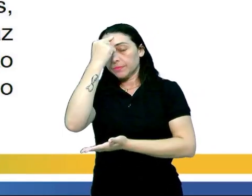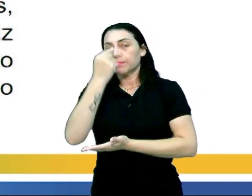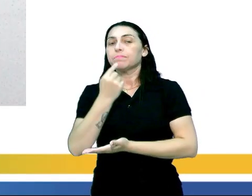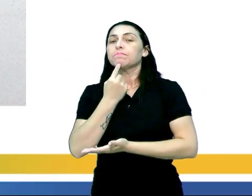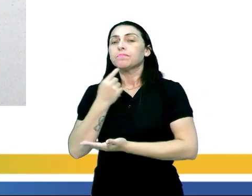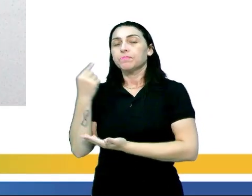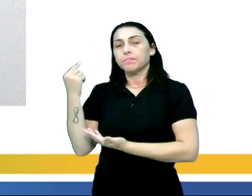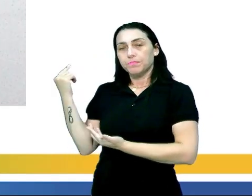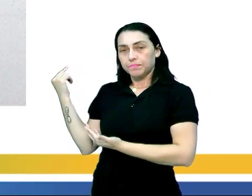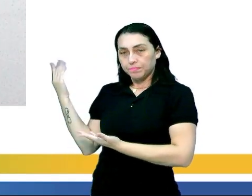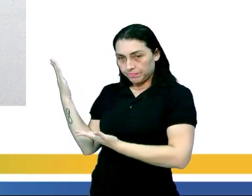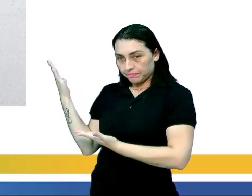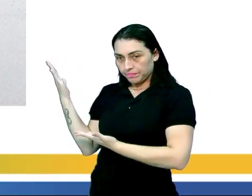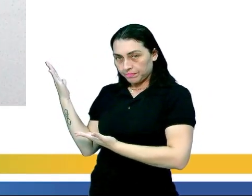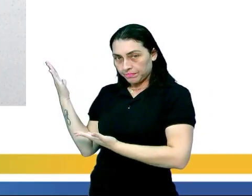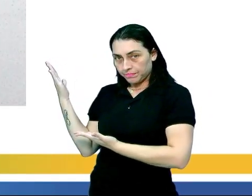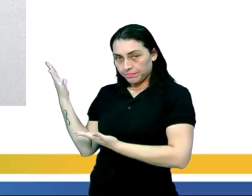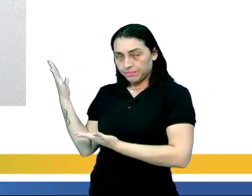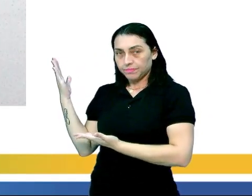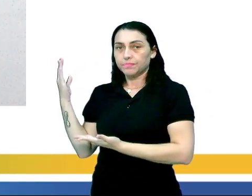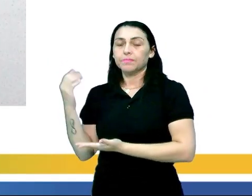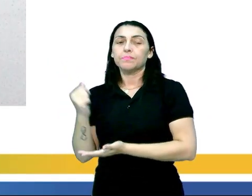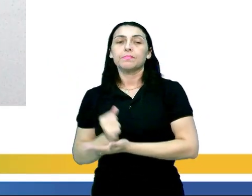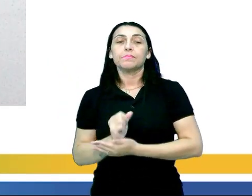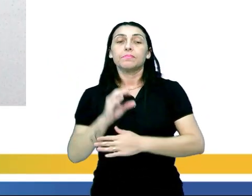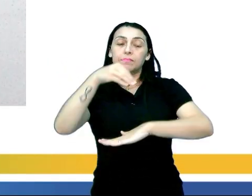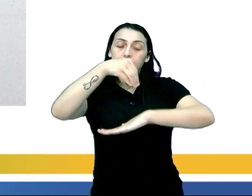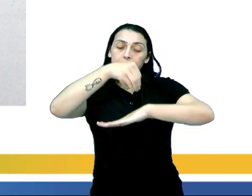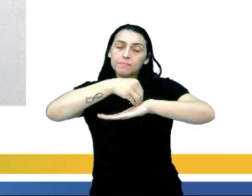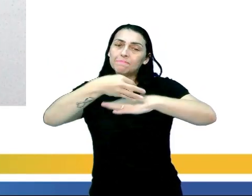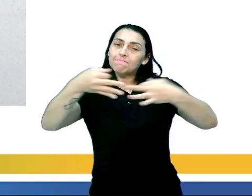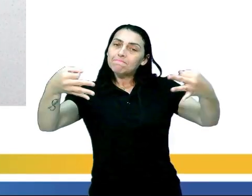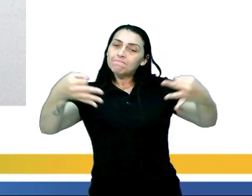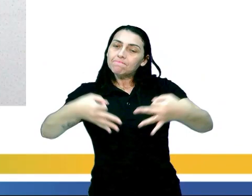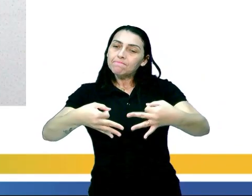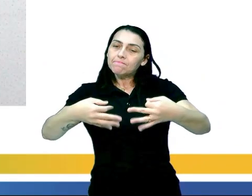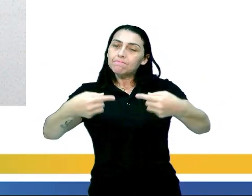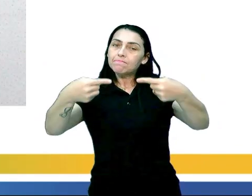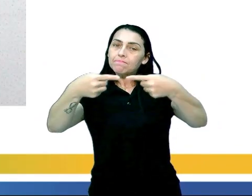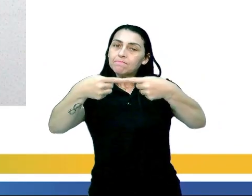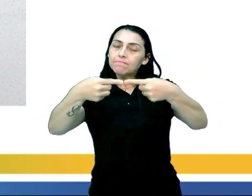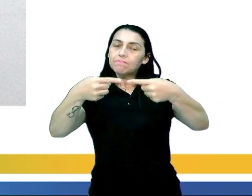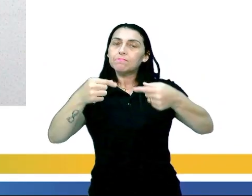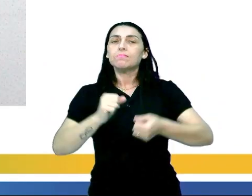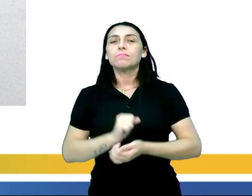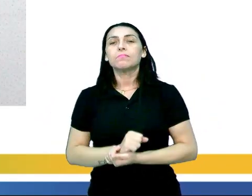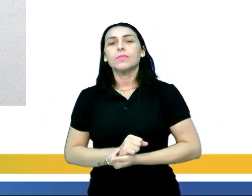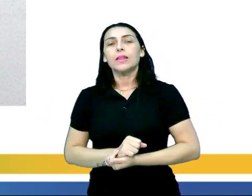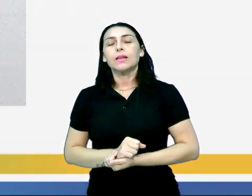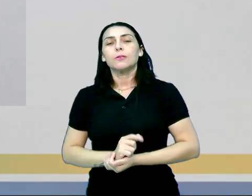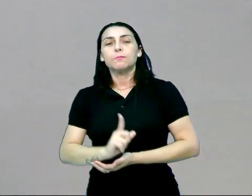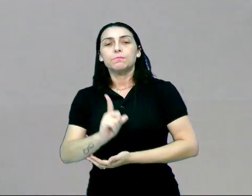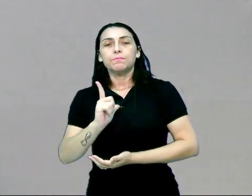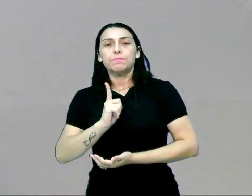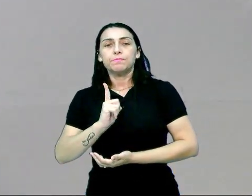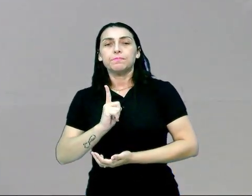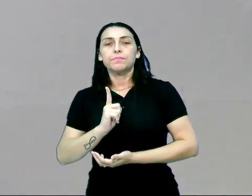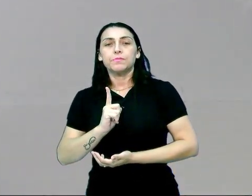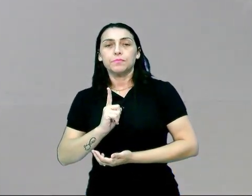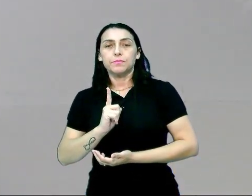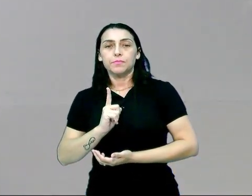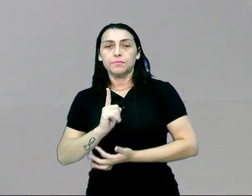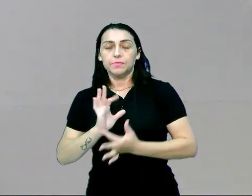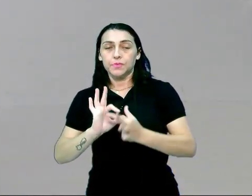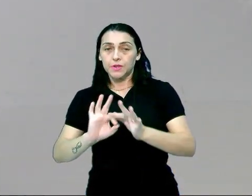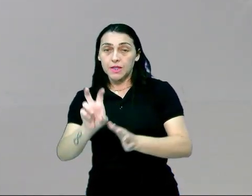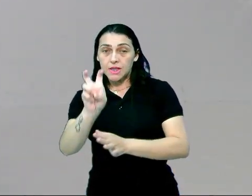blocão. Qual dessas alternativas aqui se encaixam perfeitamente naquele blocão? Como eu tenho um gabarito, eu vou deixar